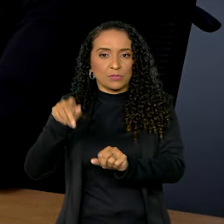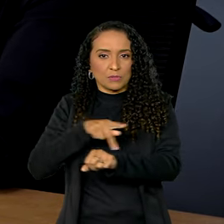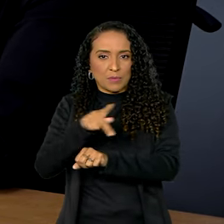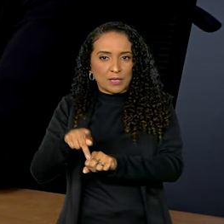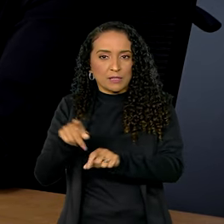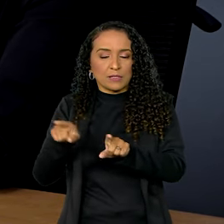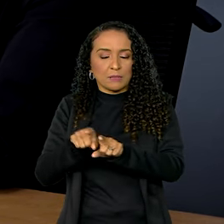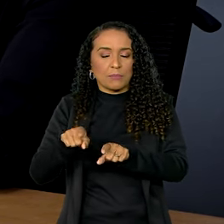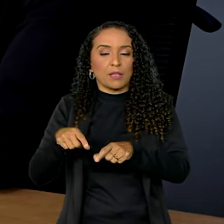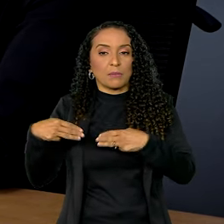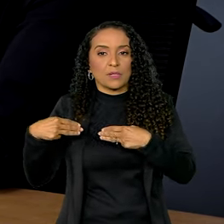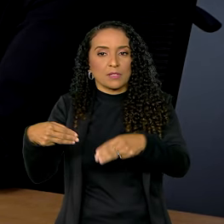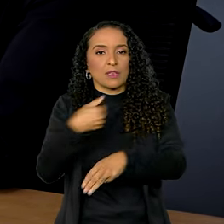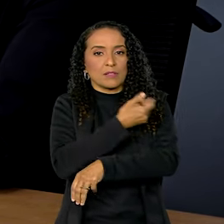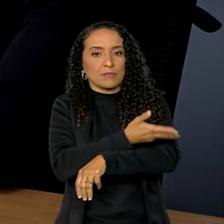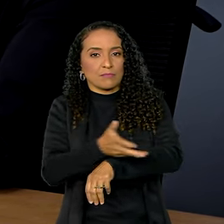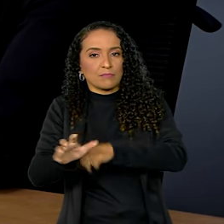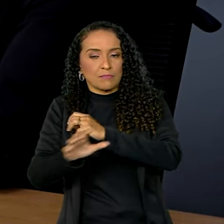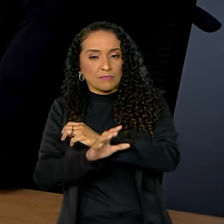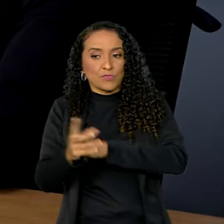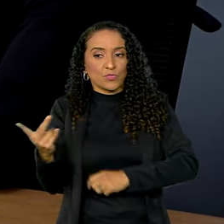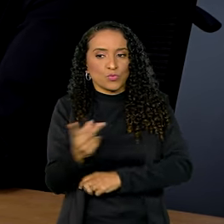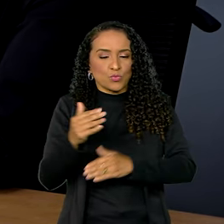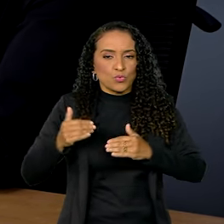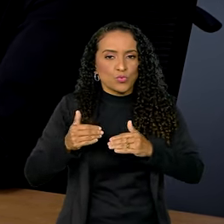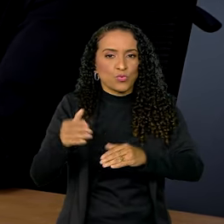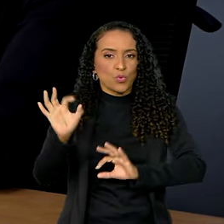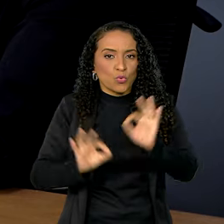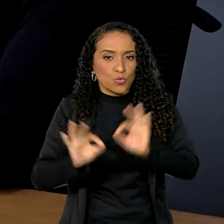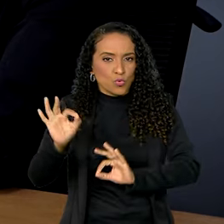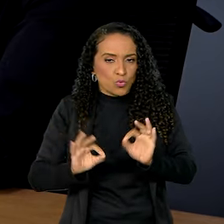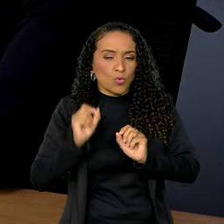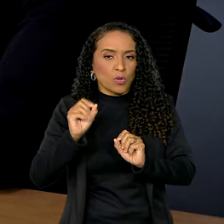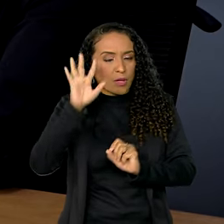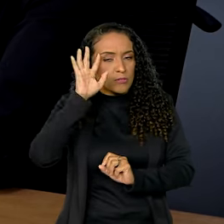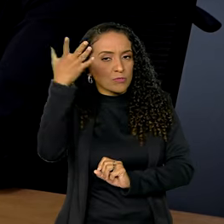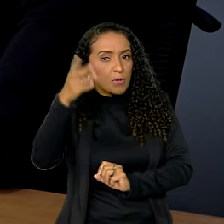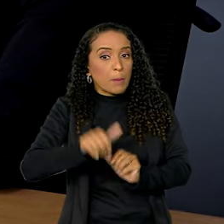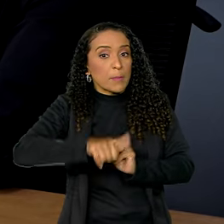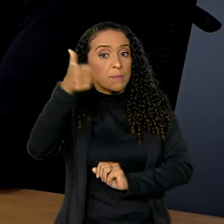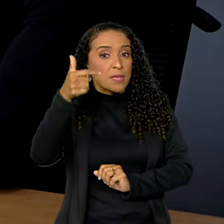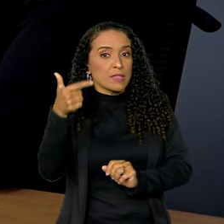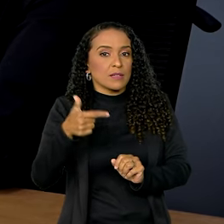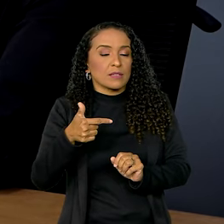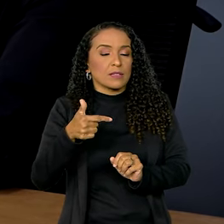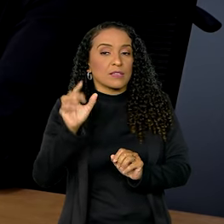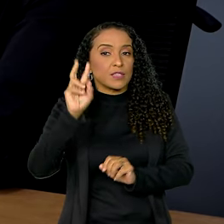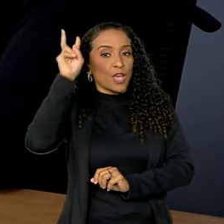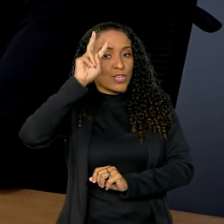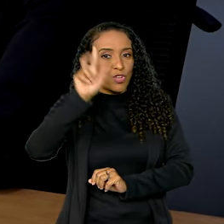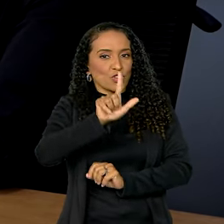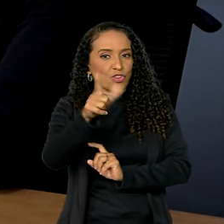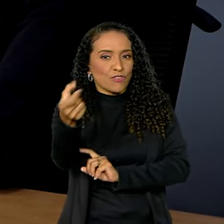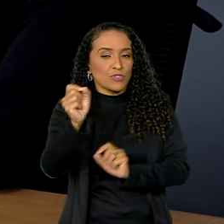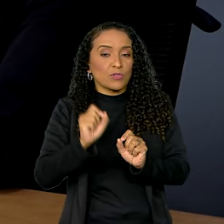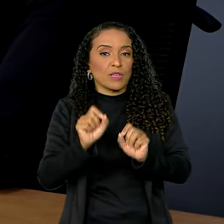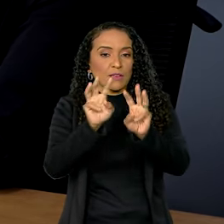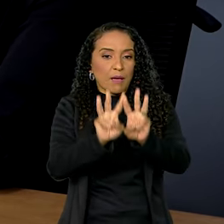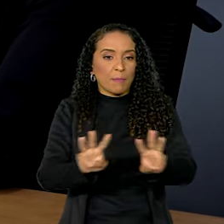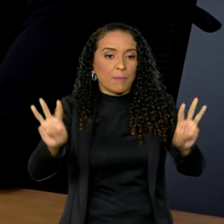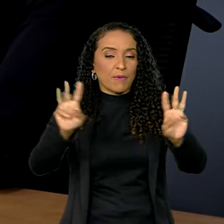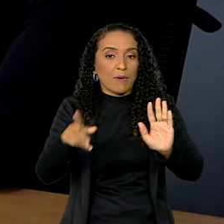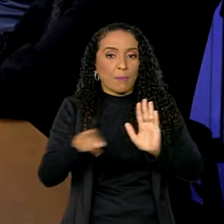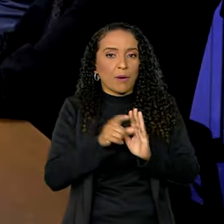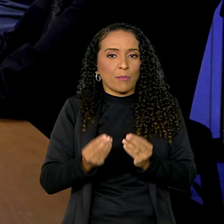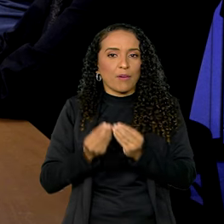meio ambiente desde o início do planejamento os dois Ministérios decidiram pela primeira vez na história do G20 dar uma plataforma para os